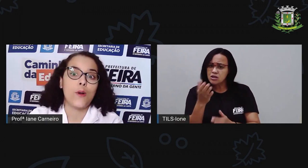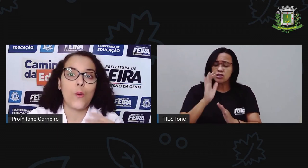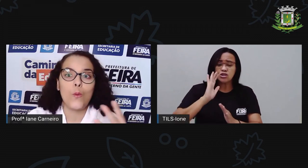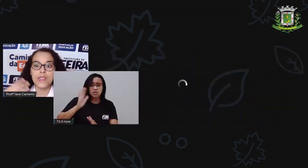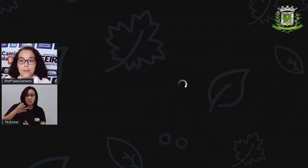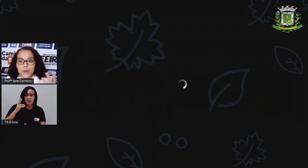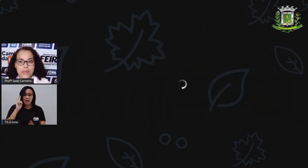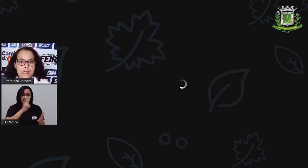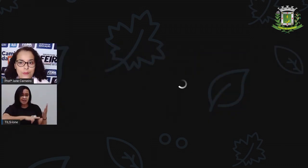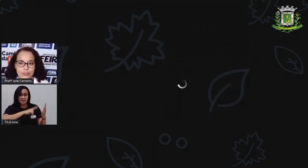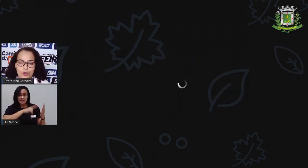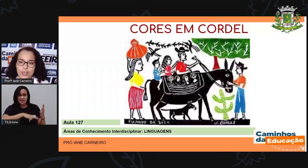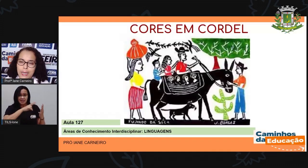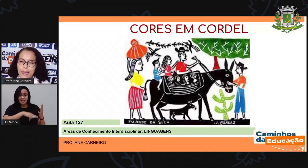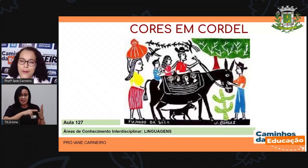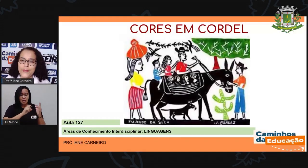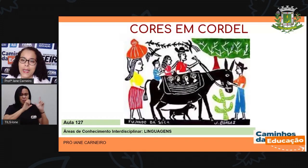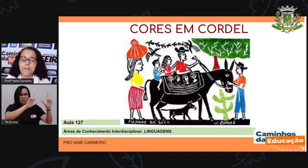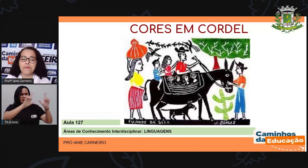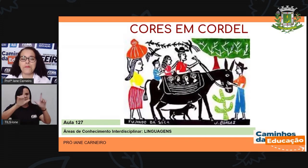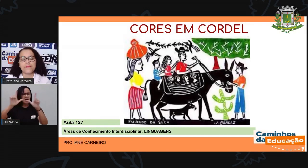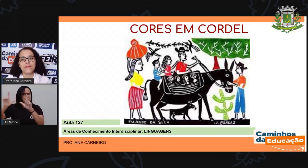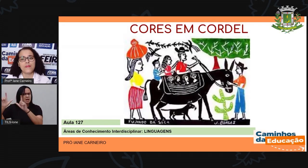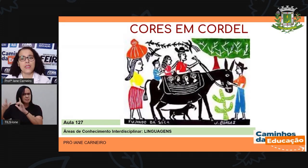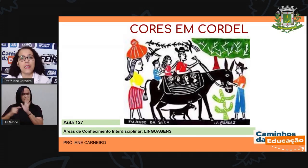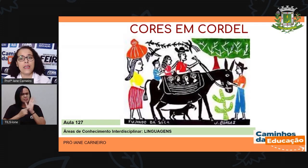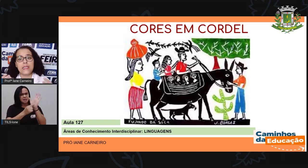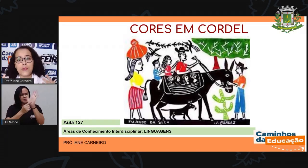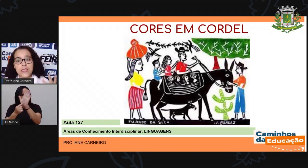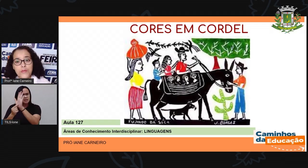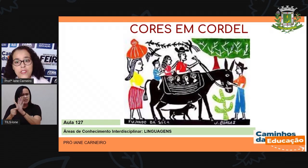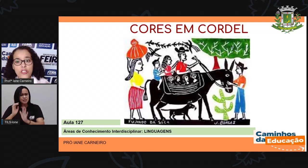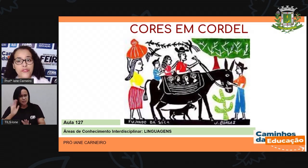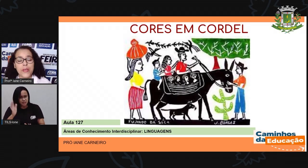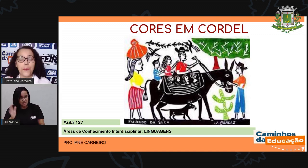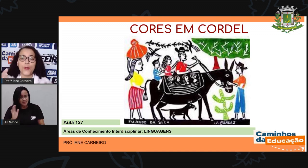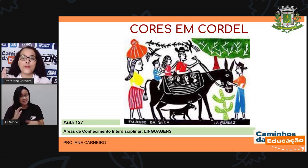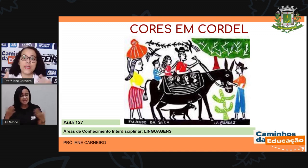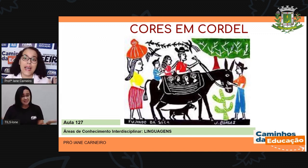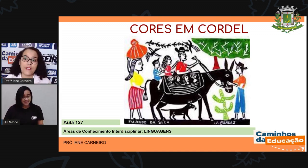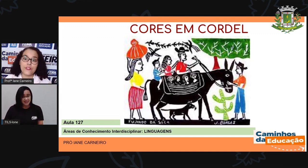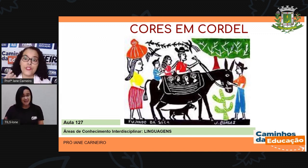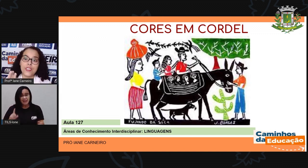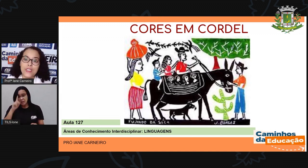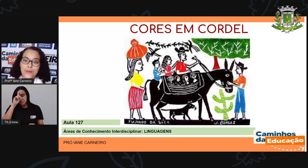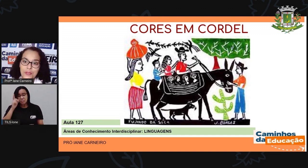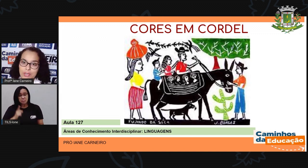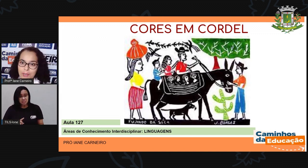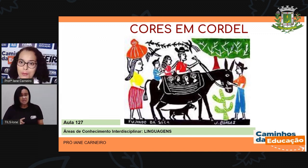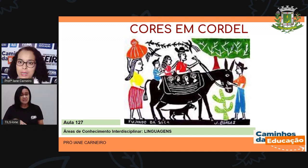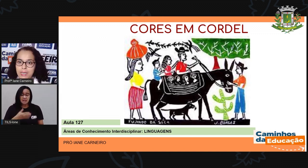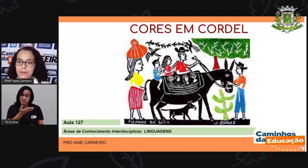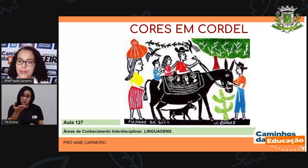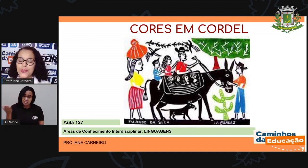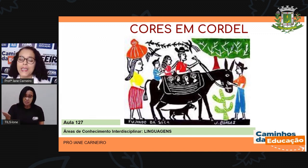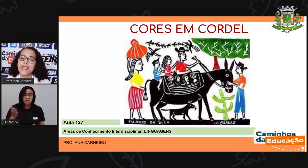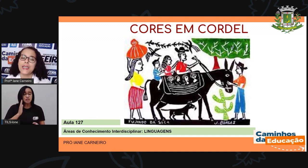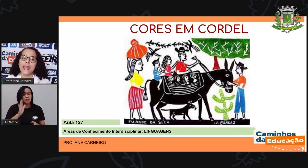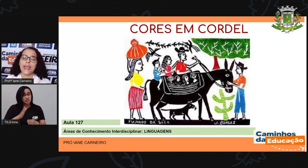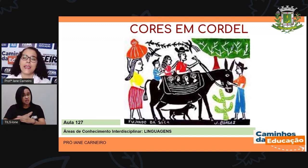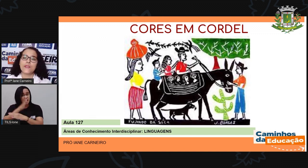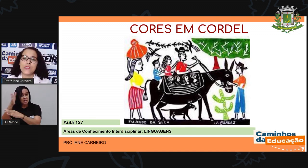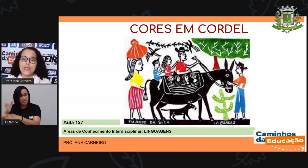viram alguma exposição de cordel, né? Não sei se vocês já tiveram oportunidade de ir numa feira do livro.